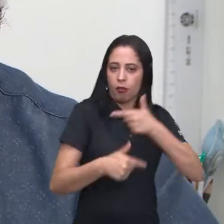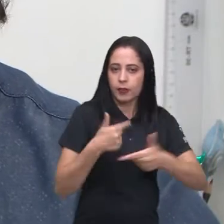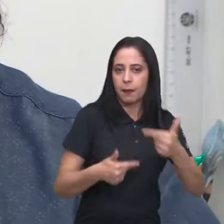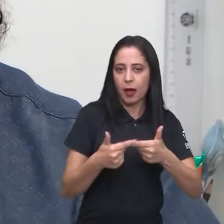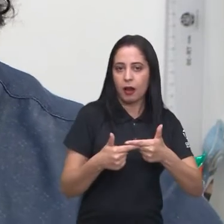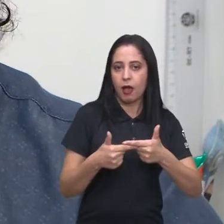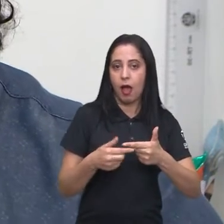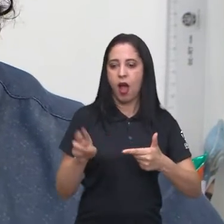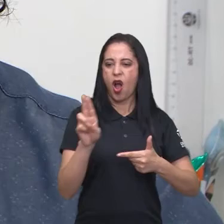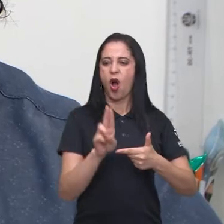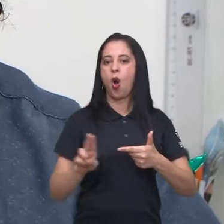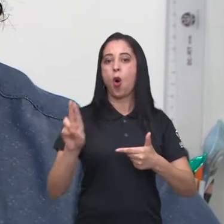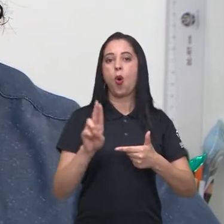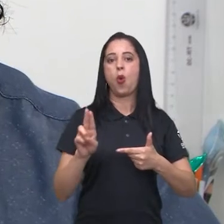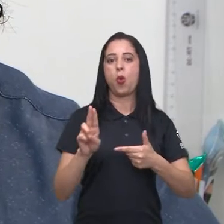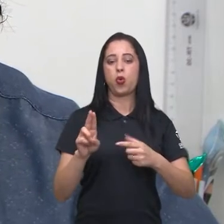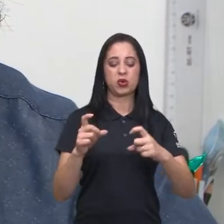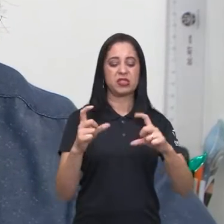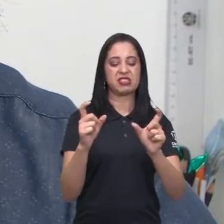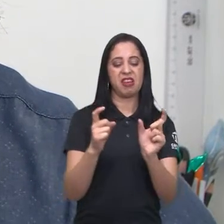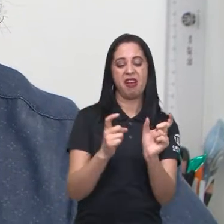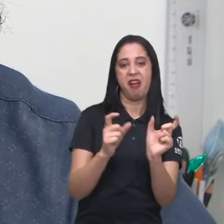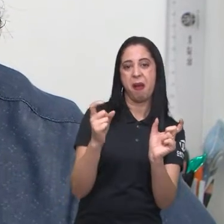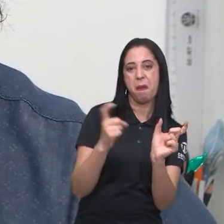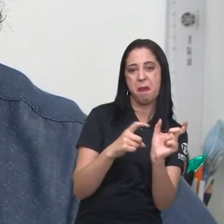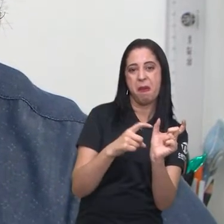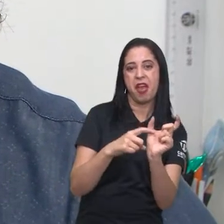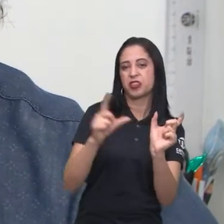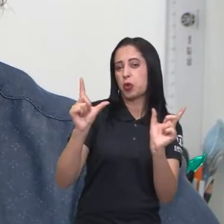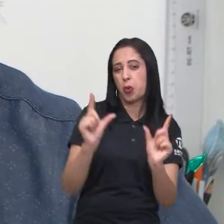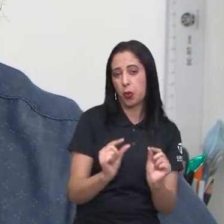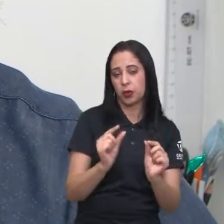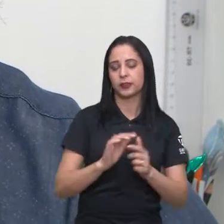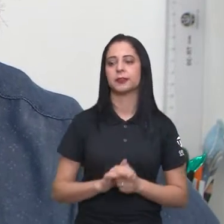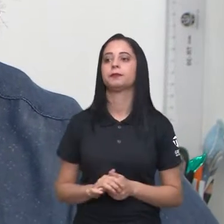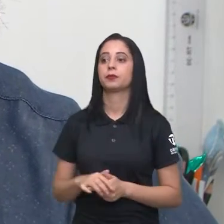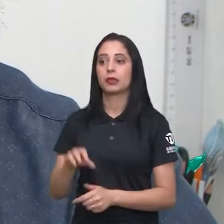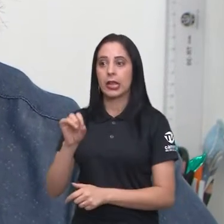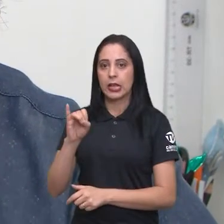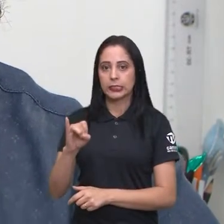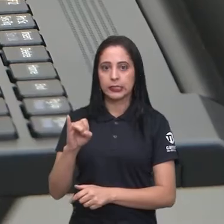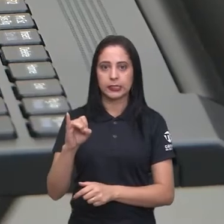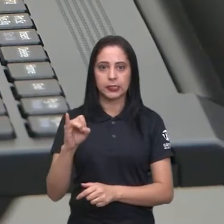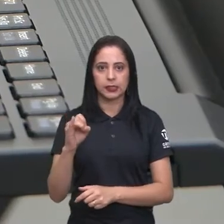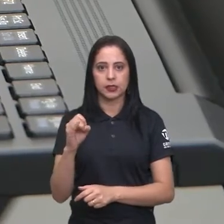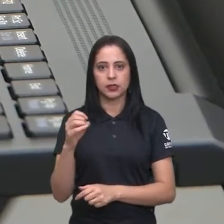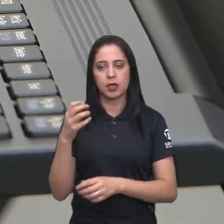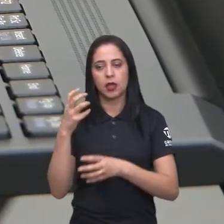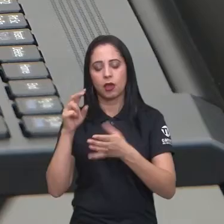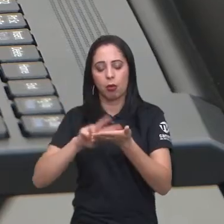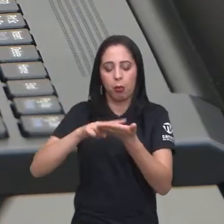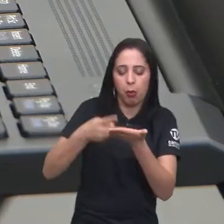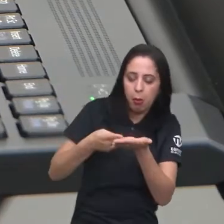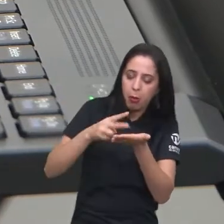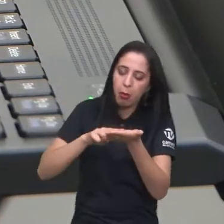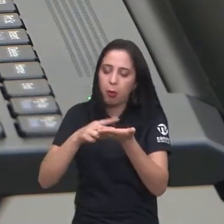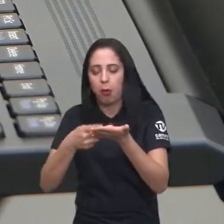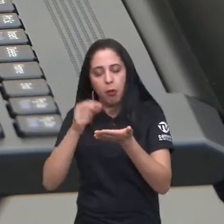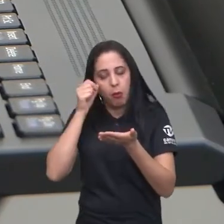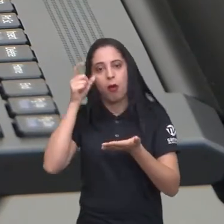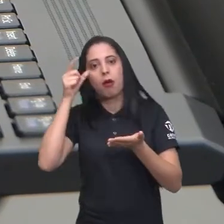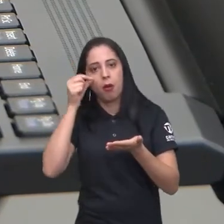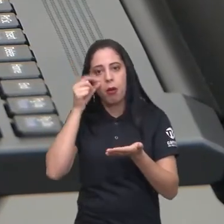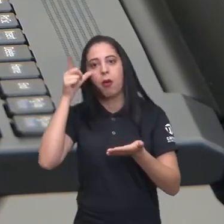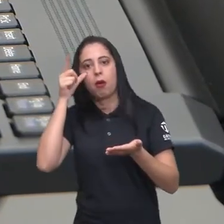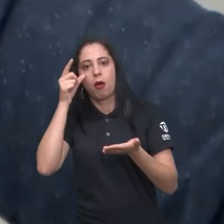Ainda segundo este psicólogo, dificuldades para dormir, distúrbios na alimentação, dores no corpo e até mesmo